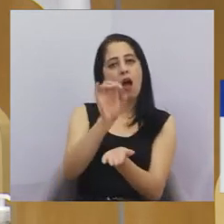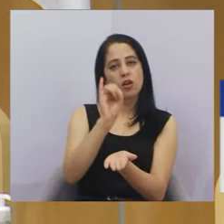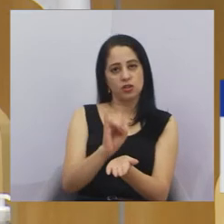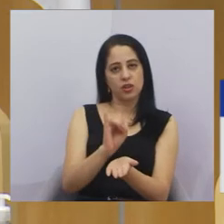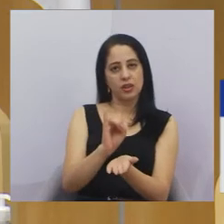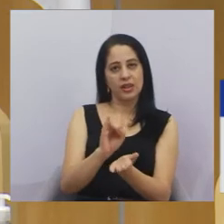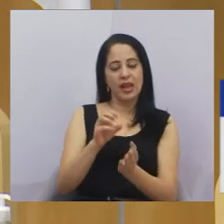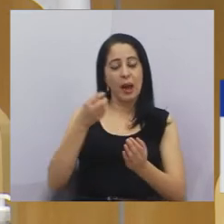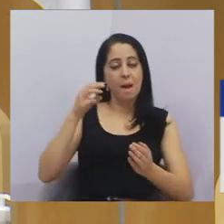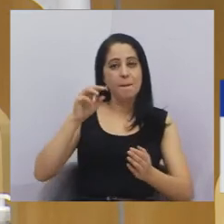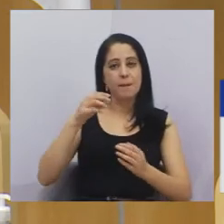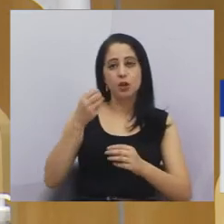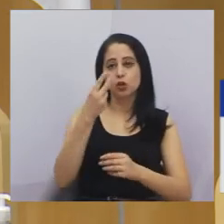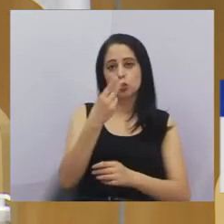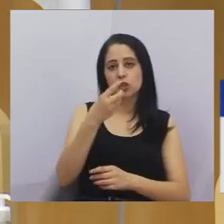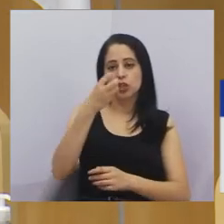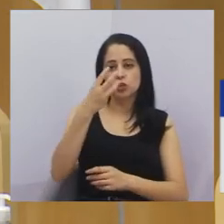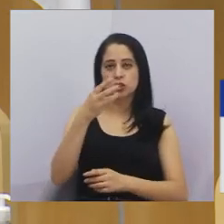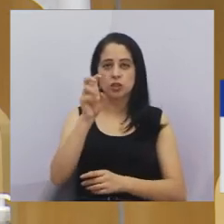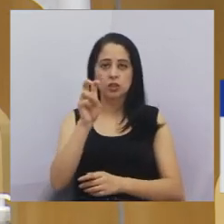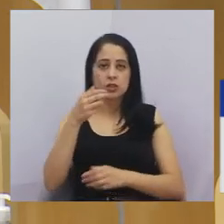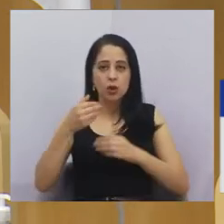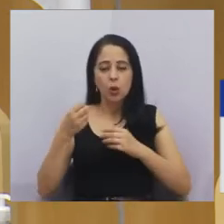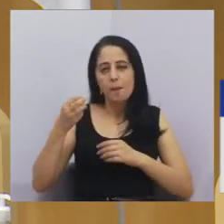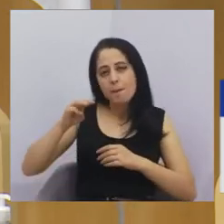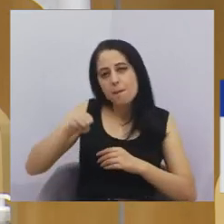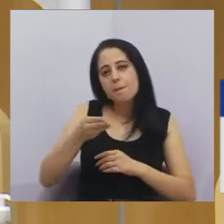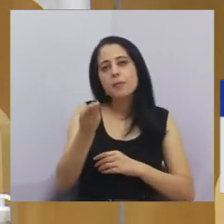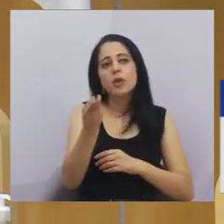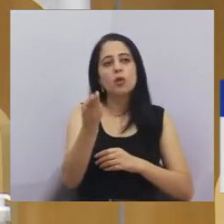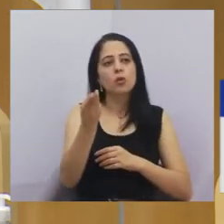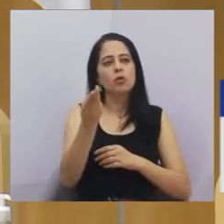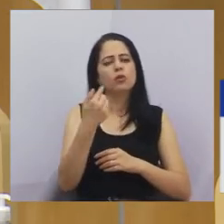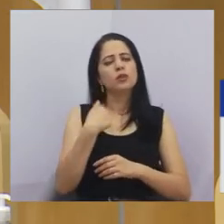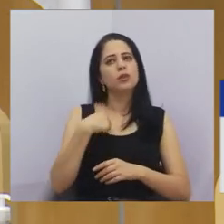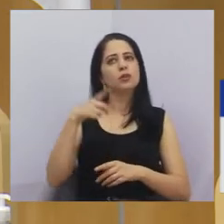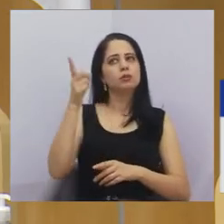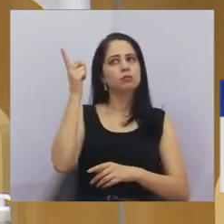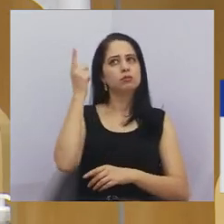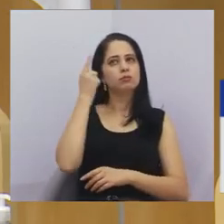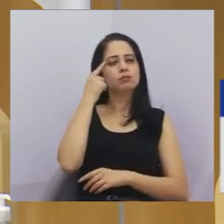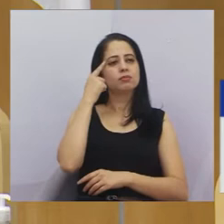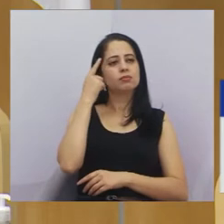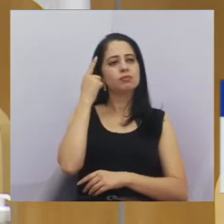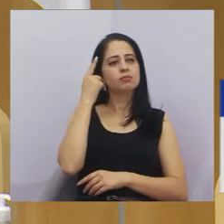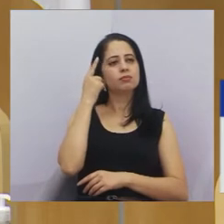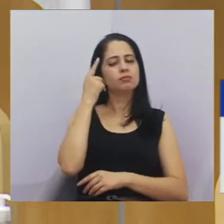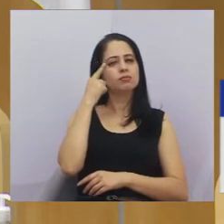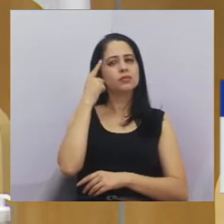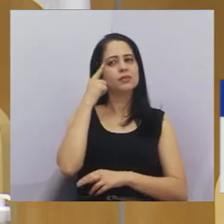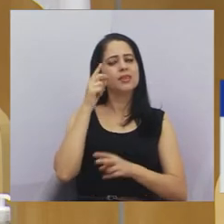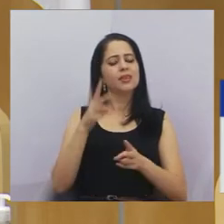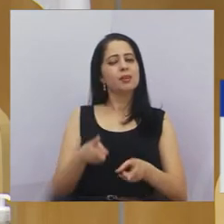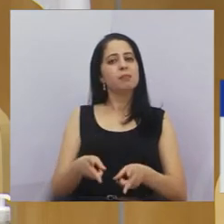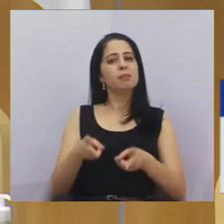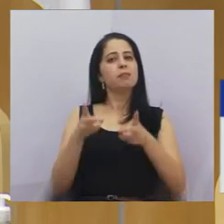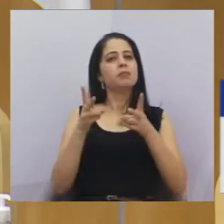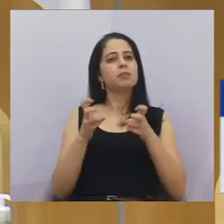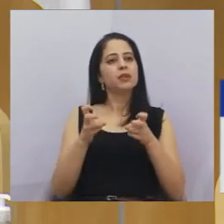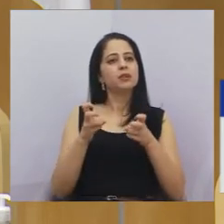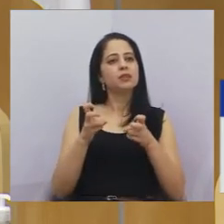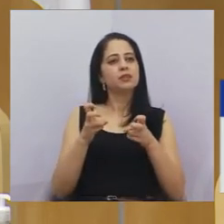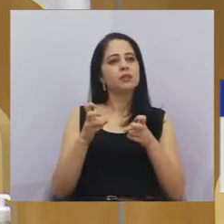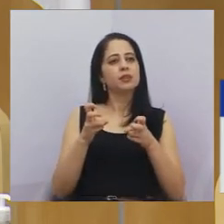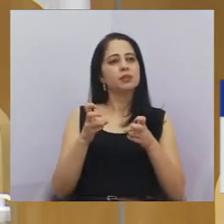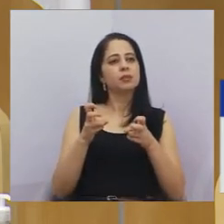de 235 mil habitantes, eu comecei a enxergar, como o senhor